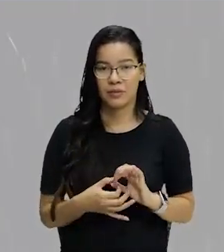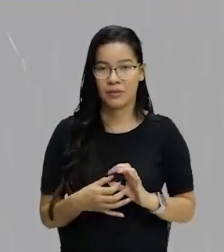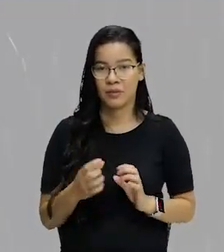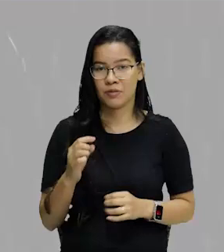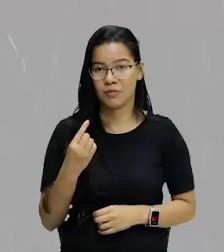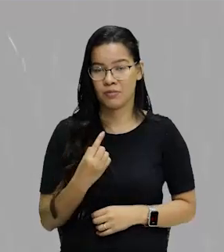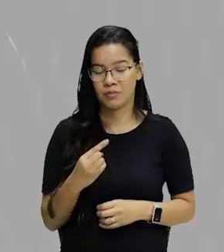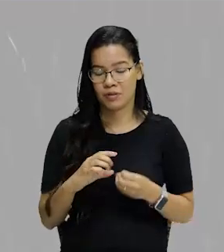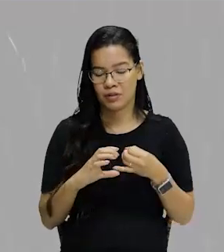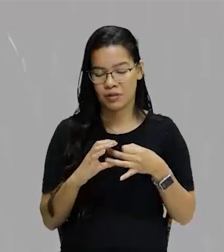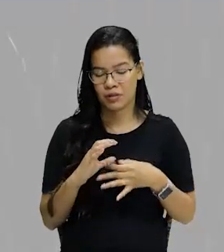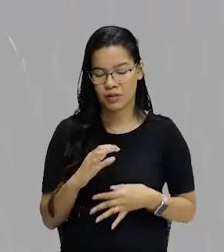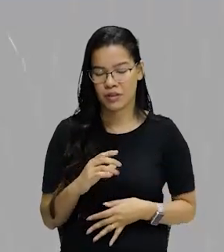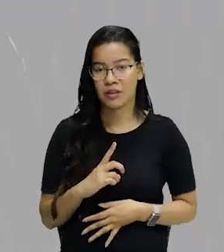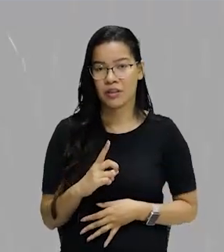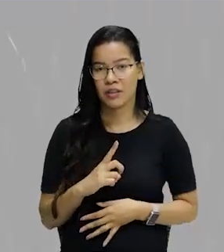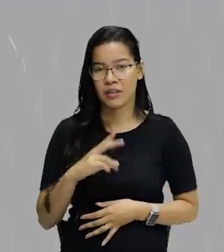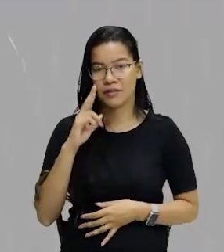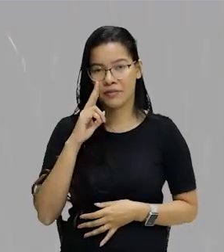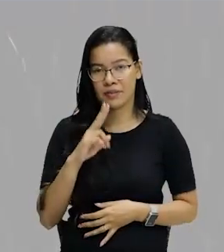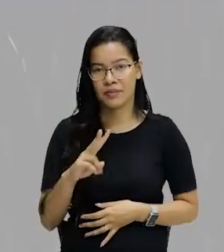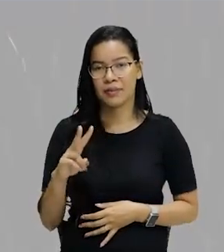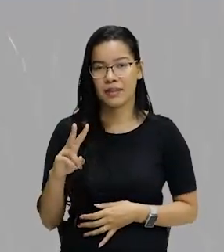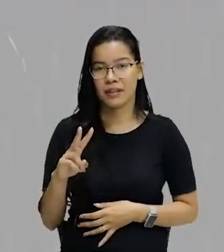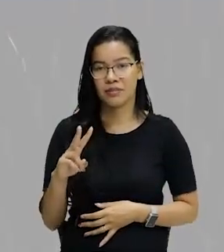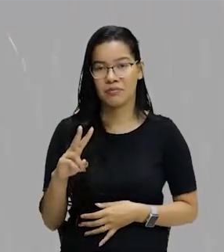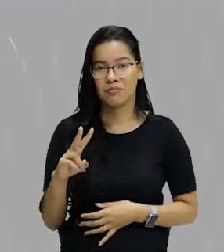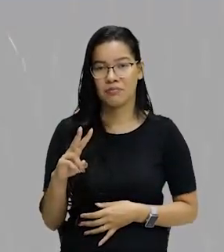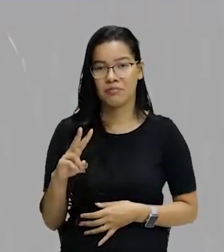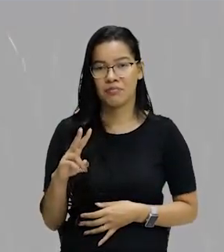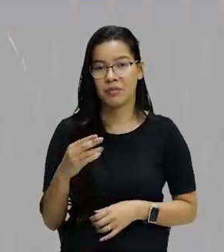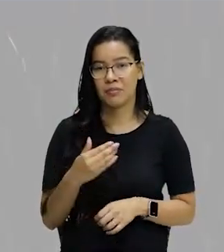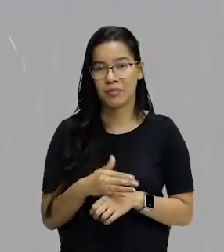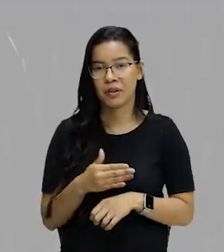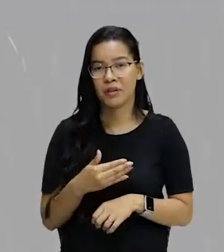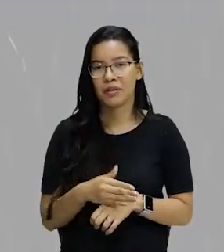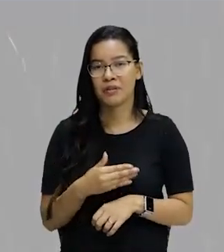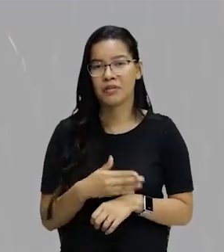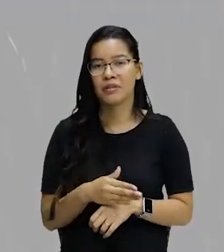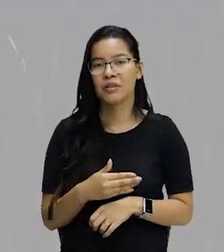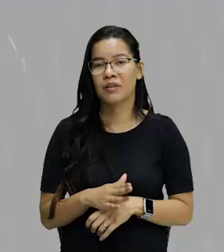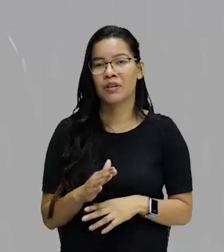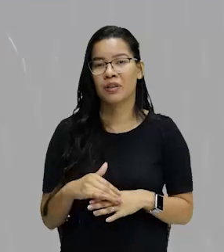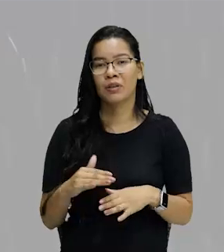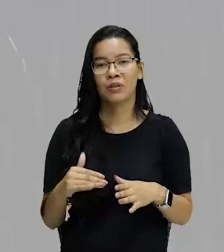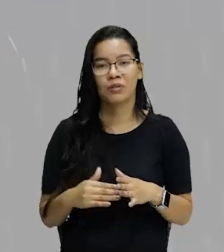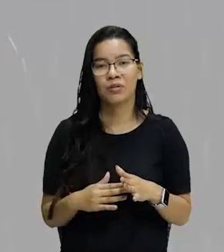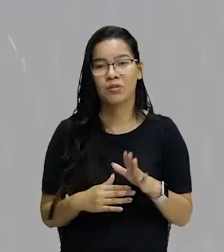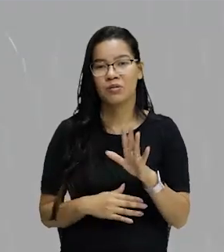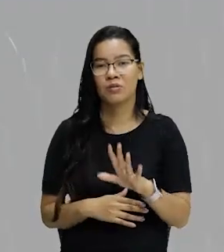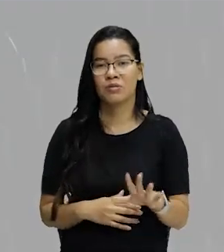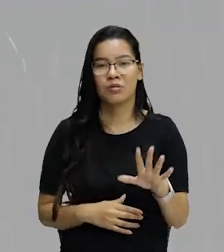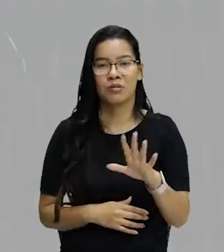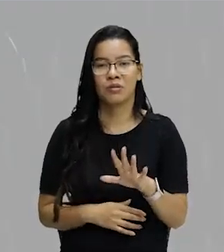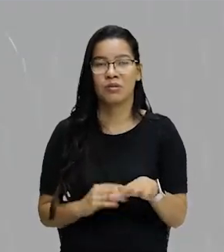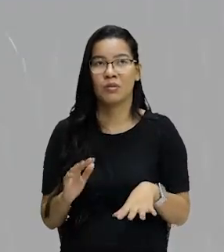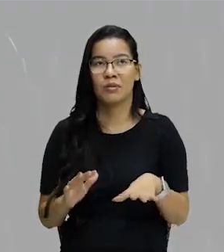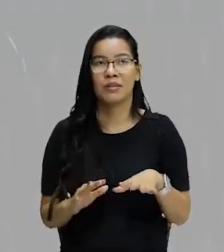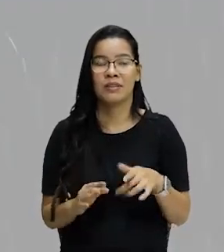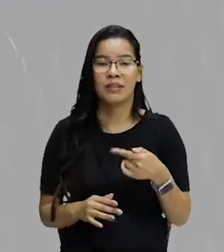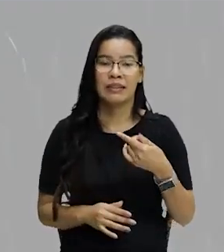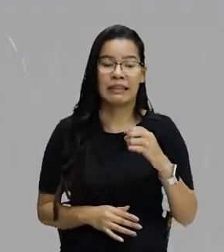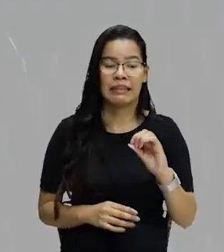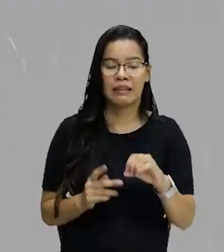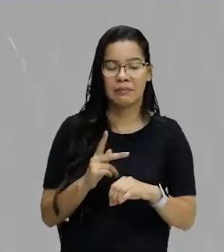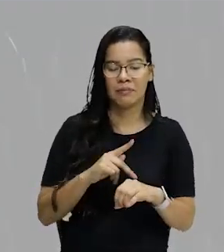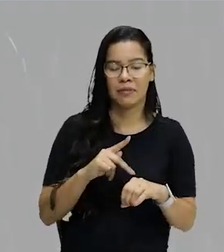seja um esporte que tenha muita visibilidade, que seja praticado em todos os continentes, por no mínimo uns 70 países.